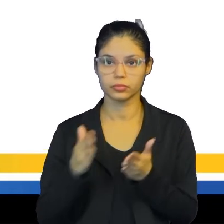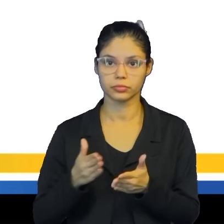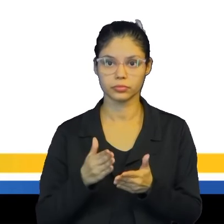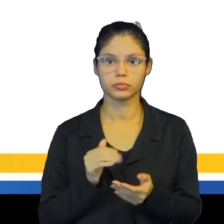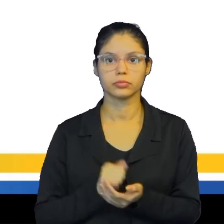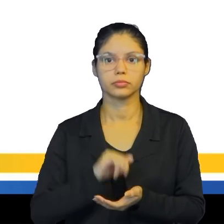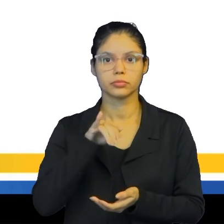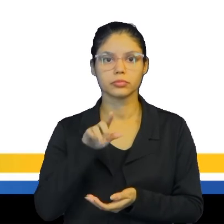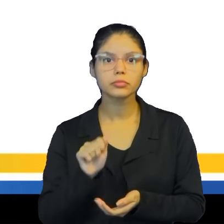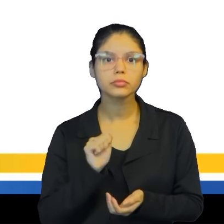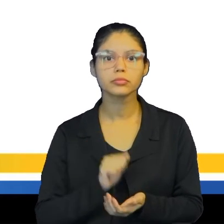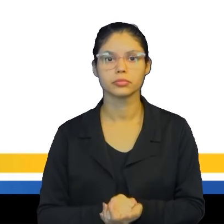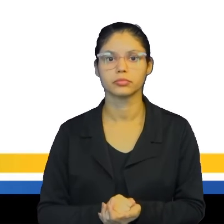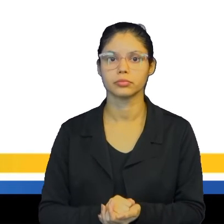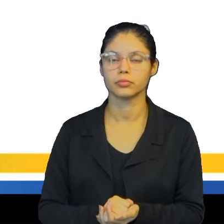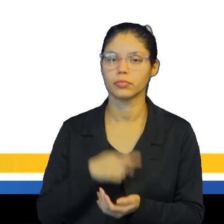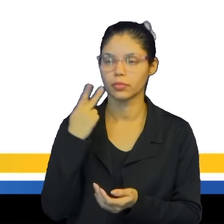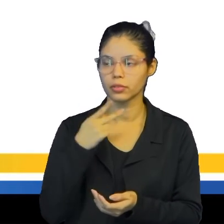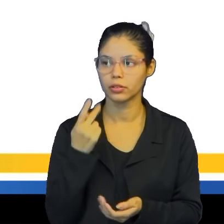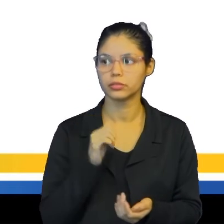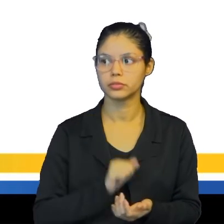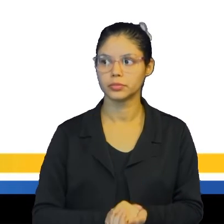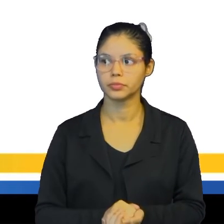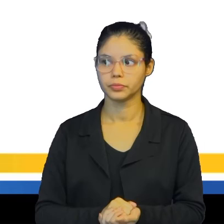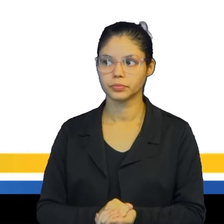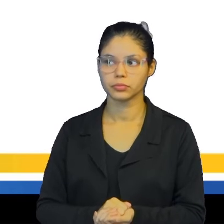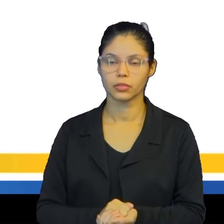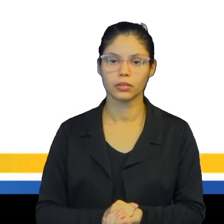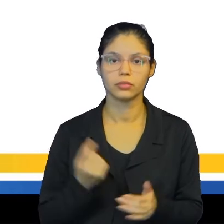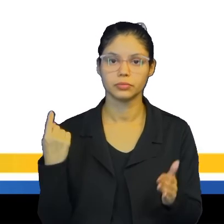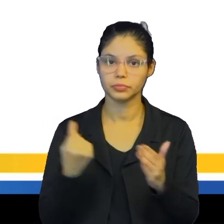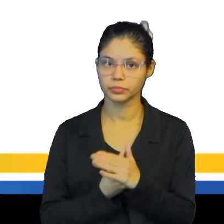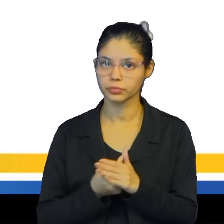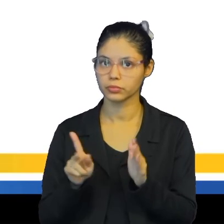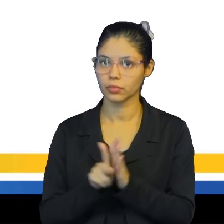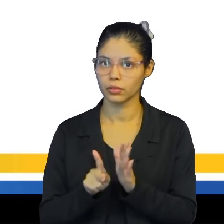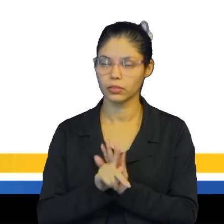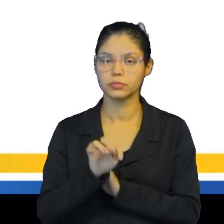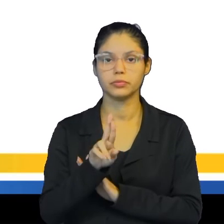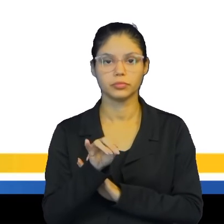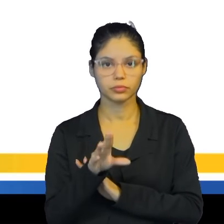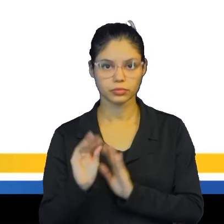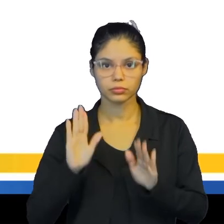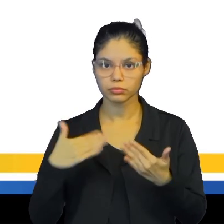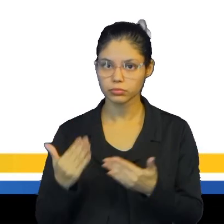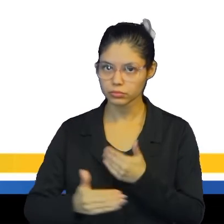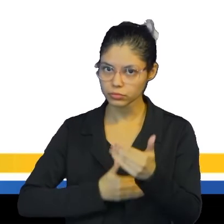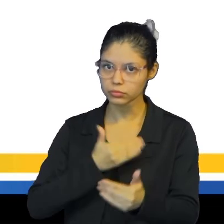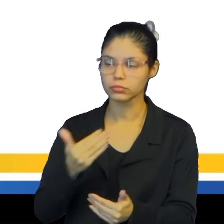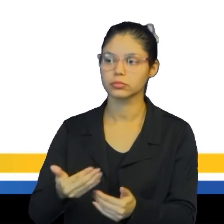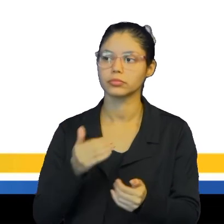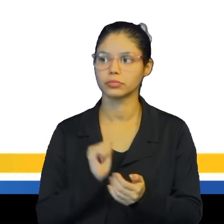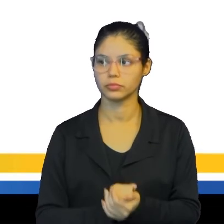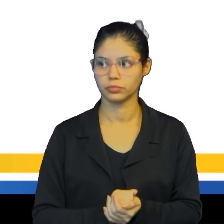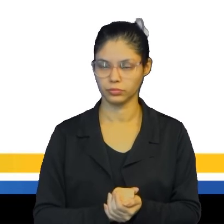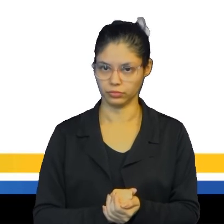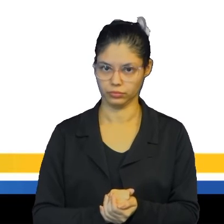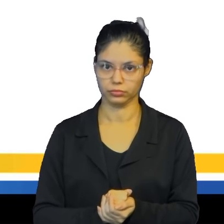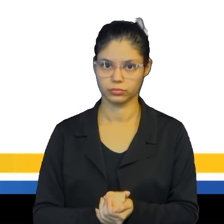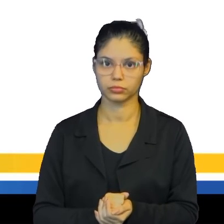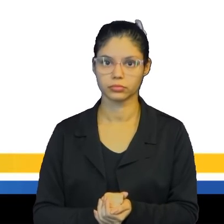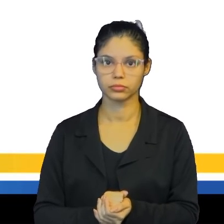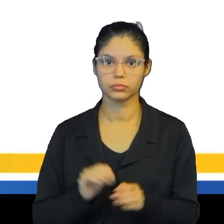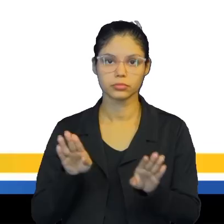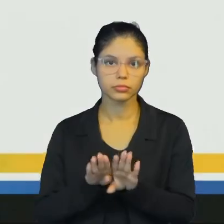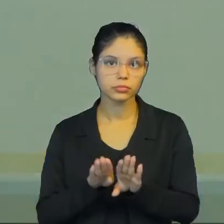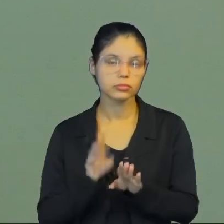partir da modelagem bidimensional que a gente falou, né, inserida de forma vetorial, no qual o processo é